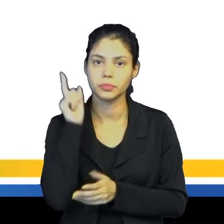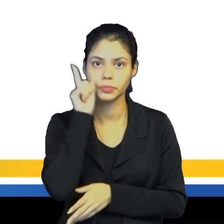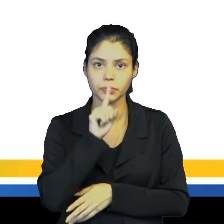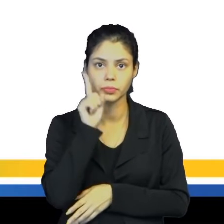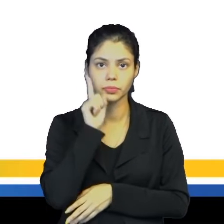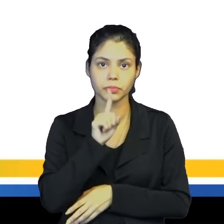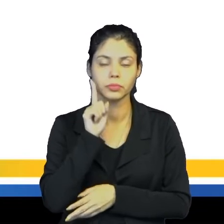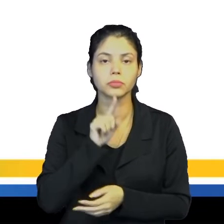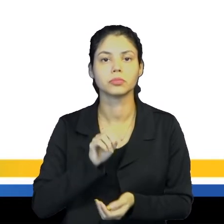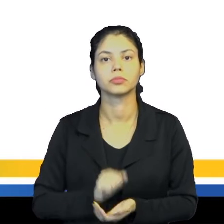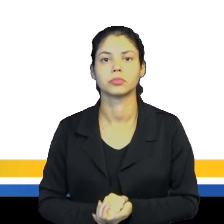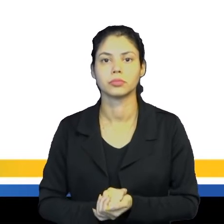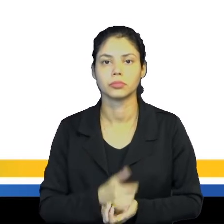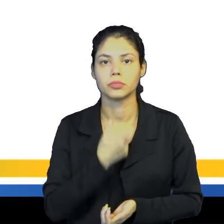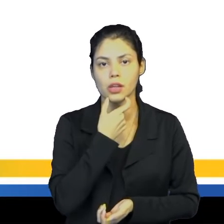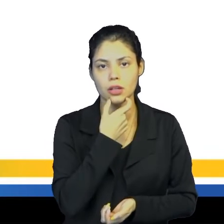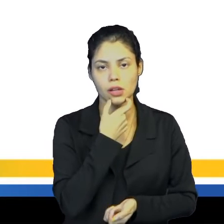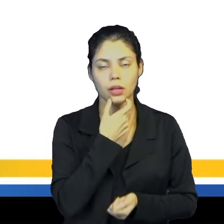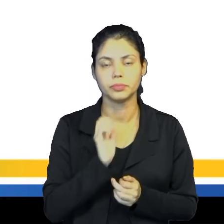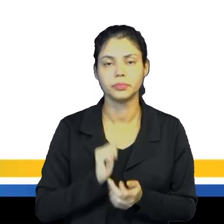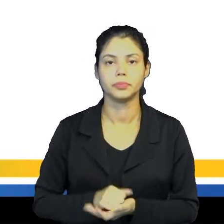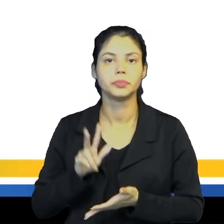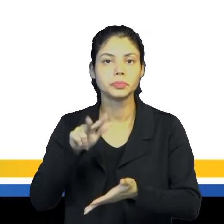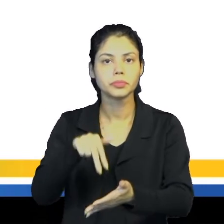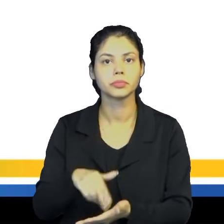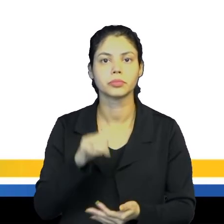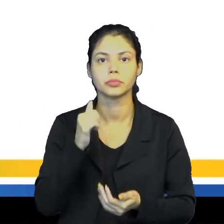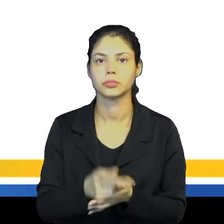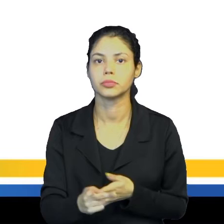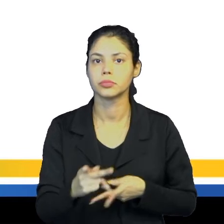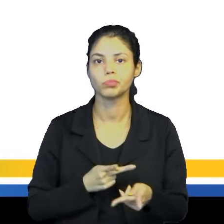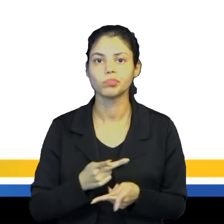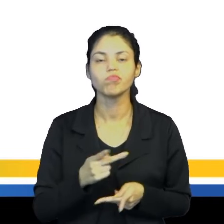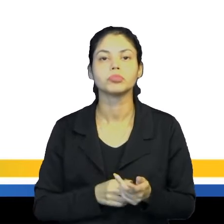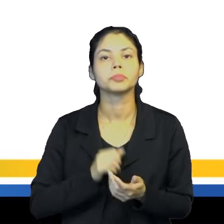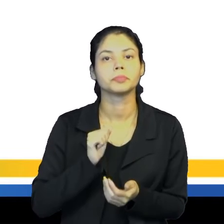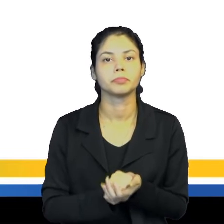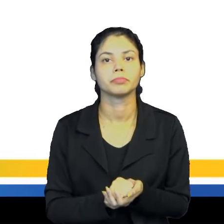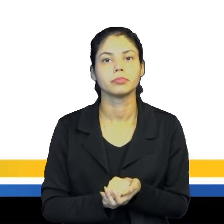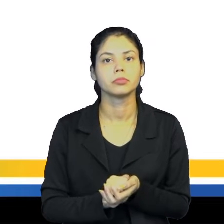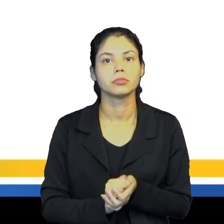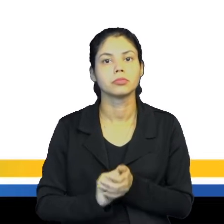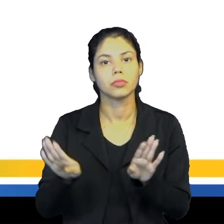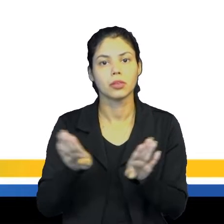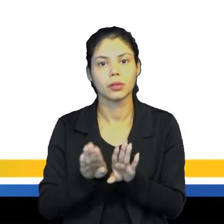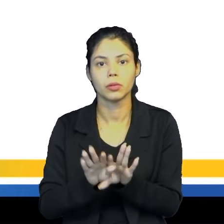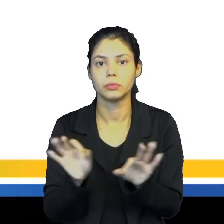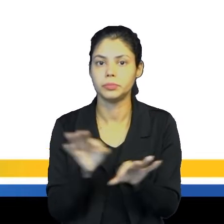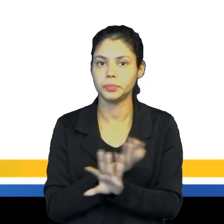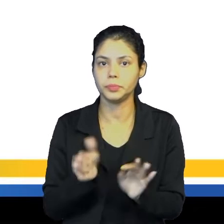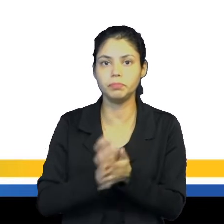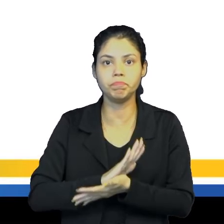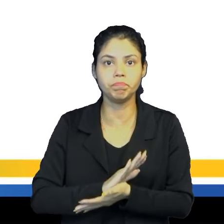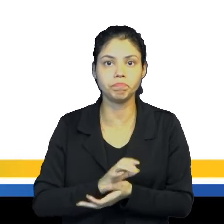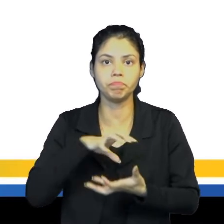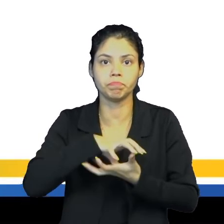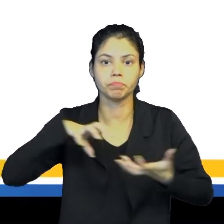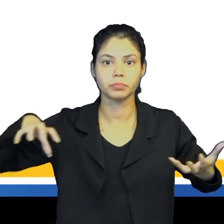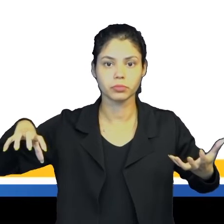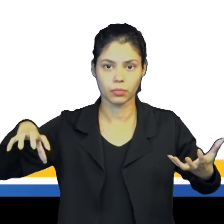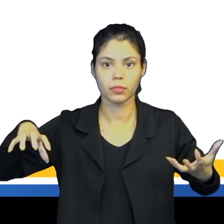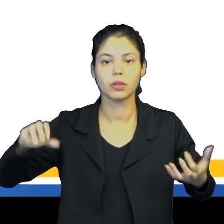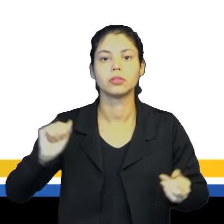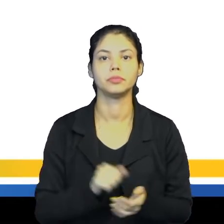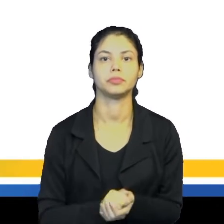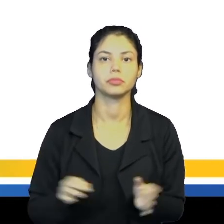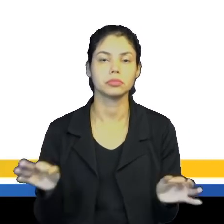Unidos, né, e a Inglaterra se opõem a esse projeto, que ameaçava ali os interesses econômicos no continente. Com isso, a